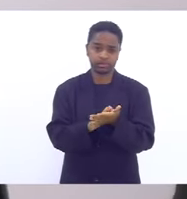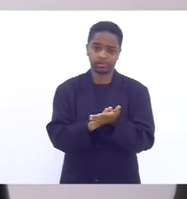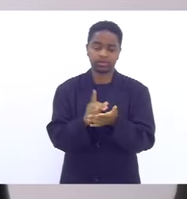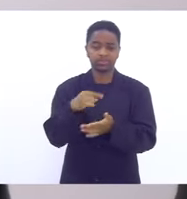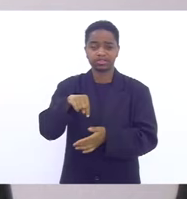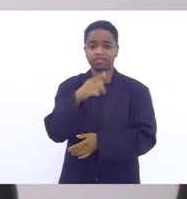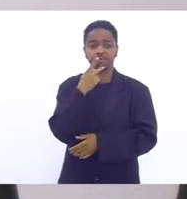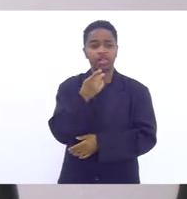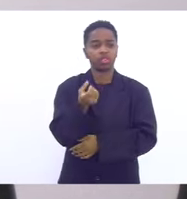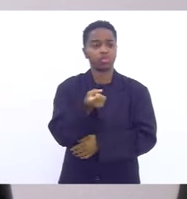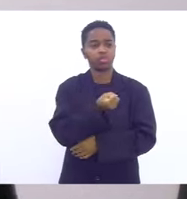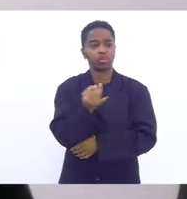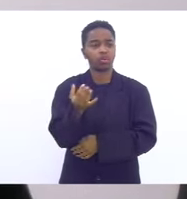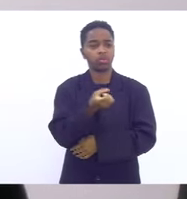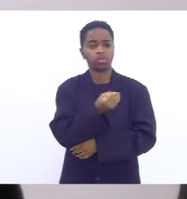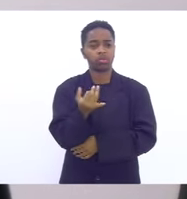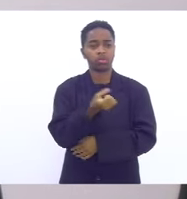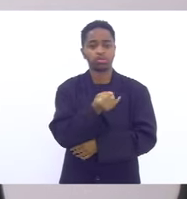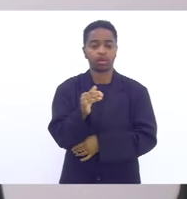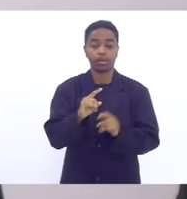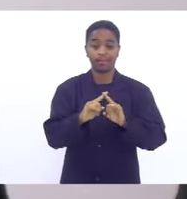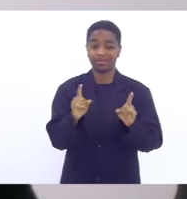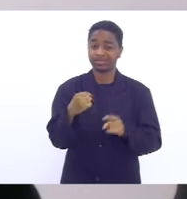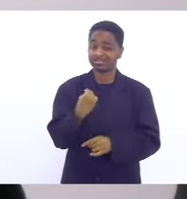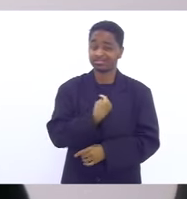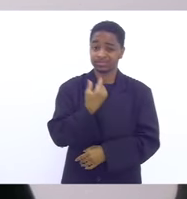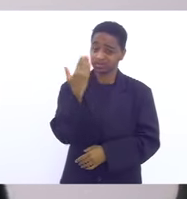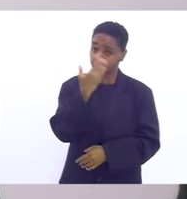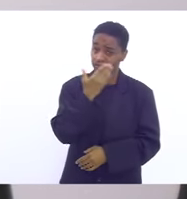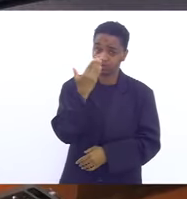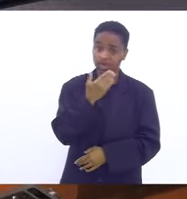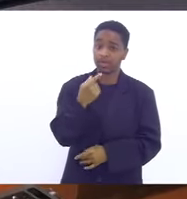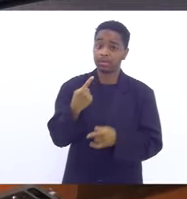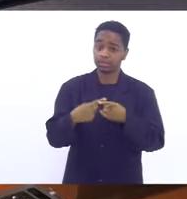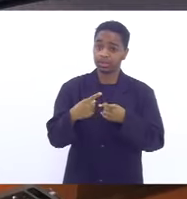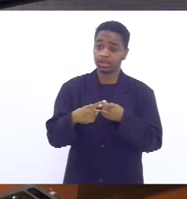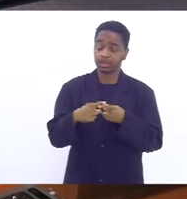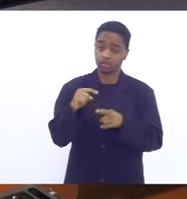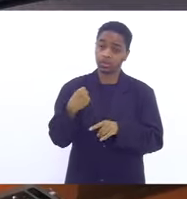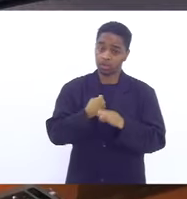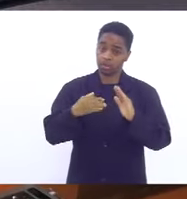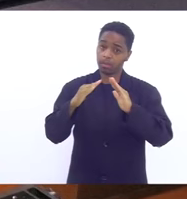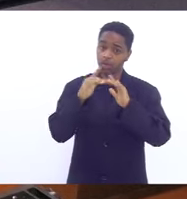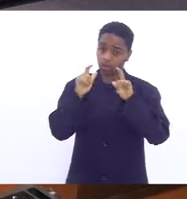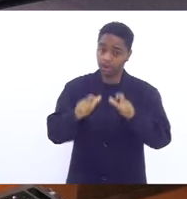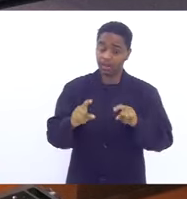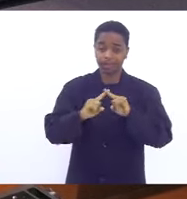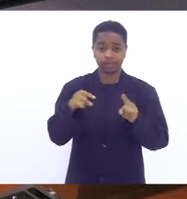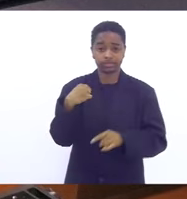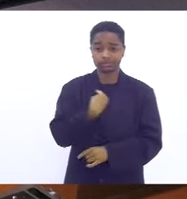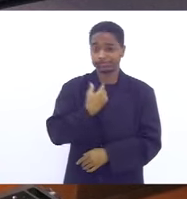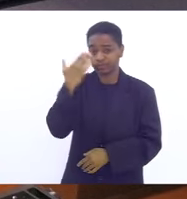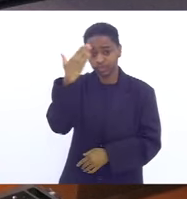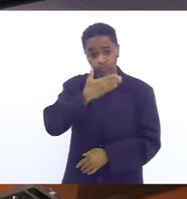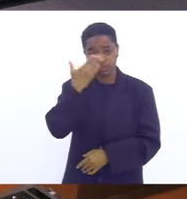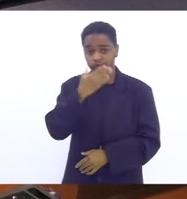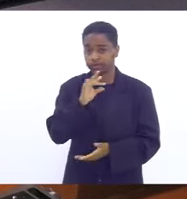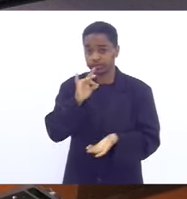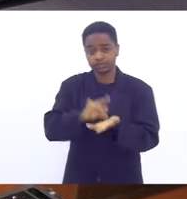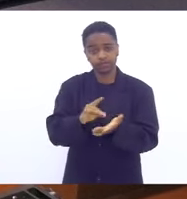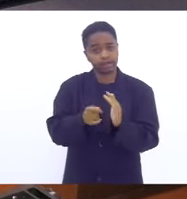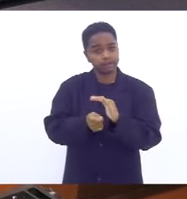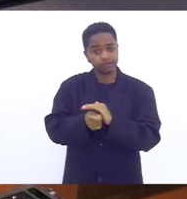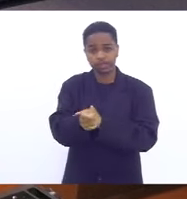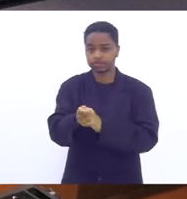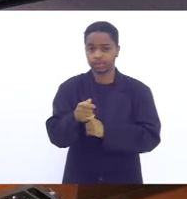números, mas a ponta que nós vivemos, a gente vive a realidade que nós somos moradores, a gente não vê esse investimento sendo produzido